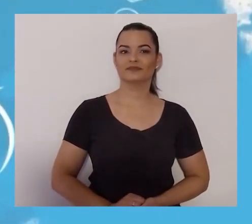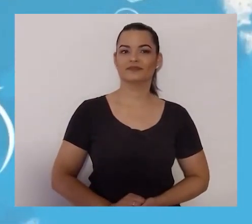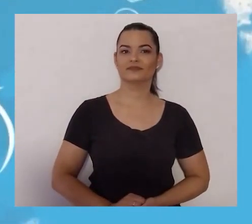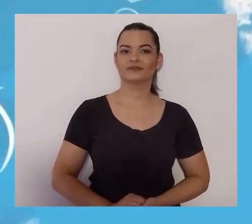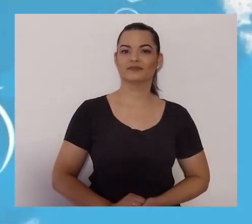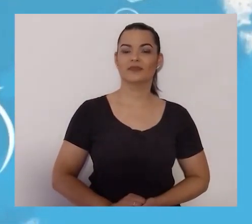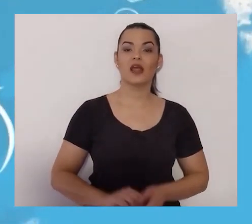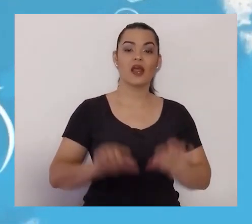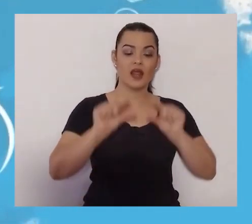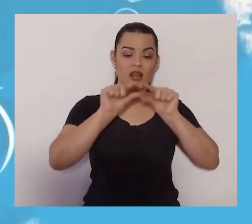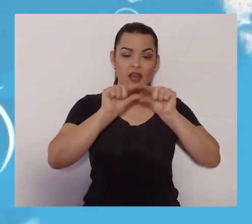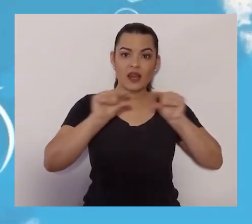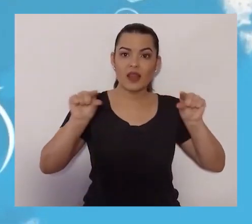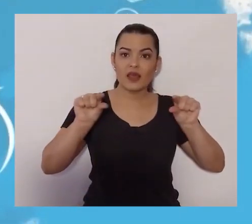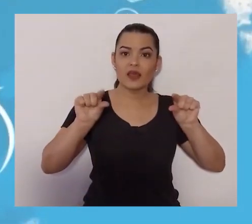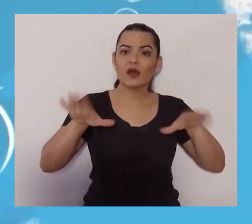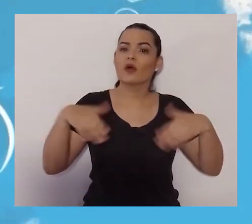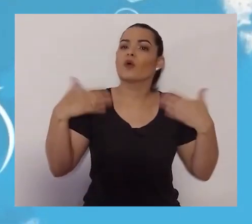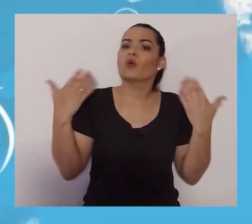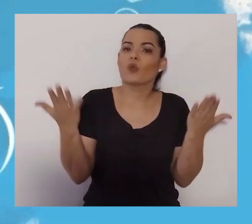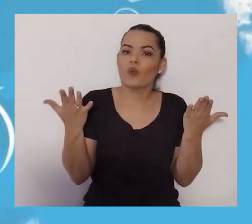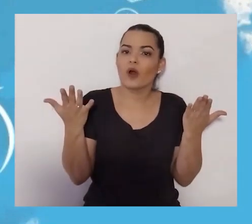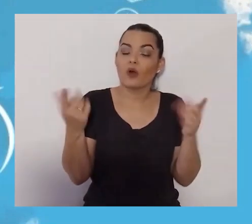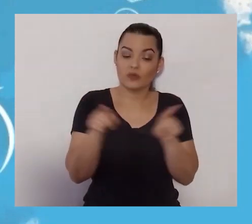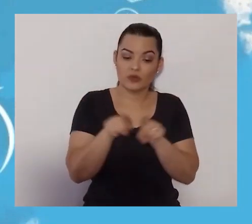Qual a linha e coluna